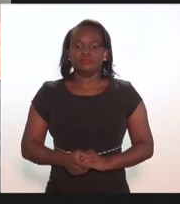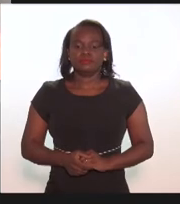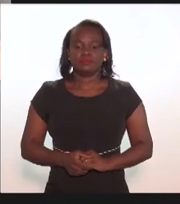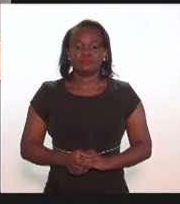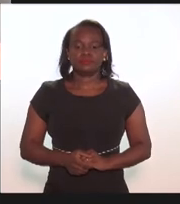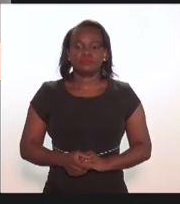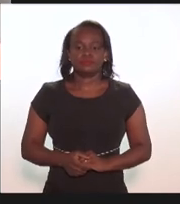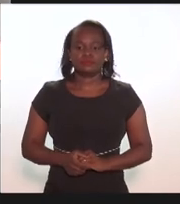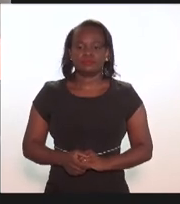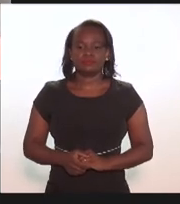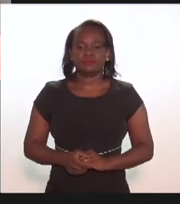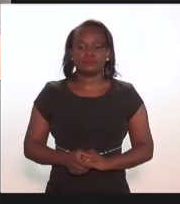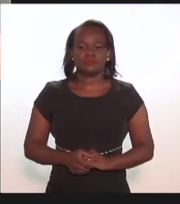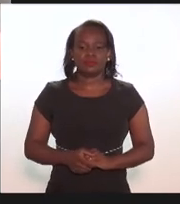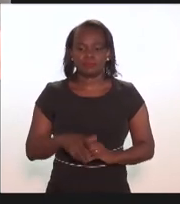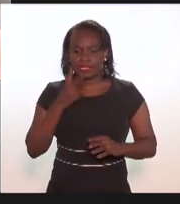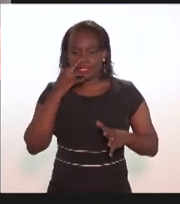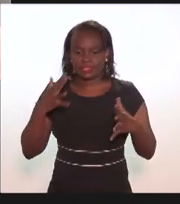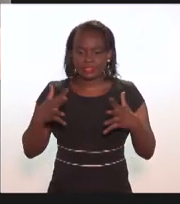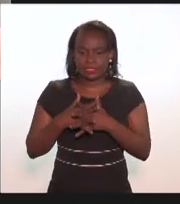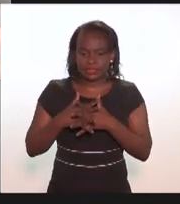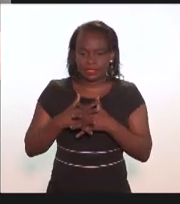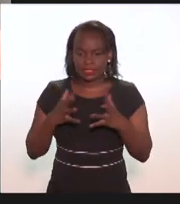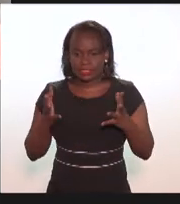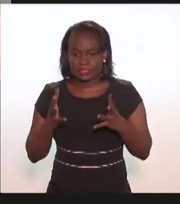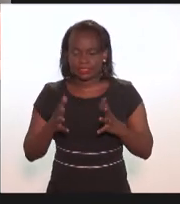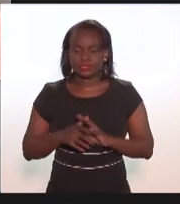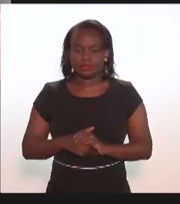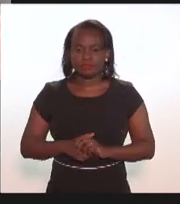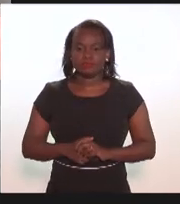Acho que deu uma congelada, né?